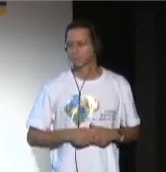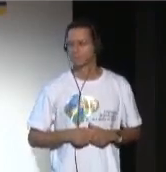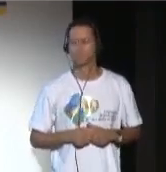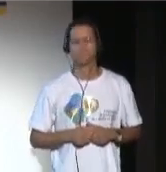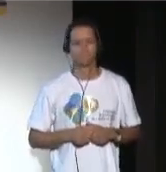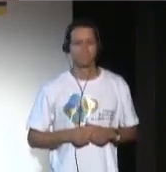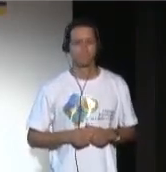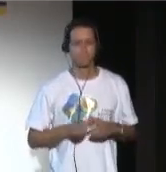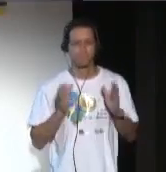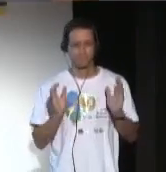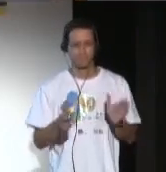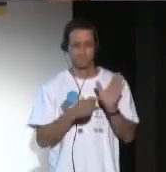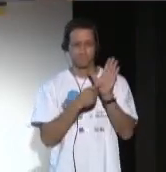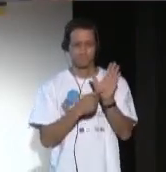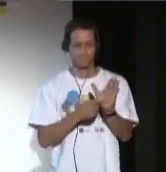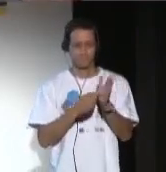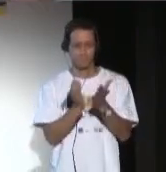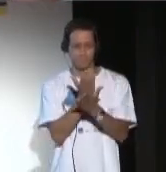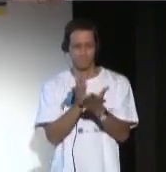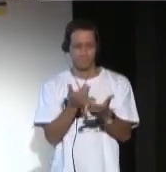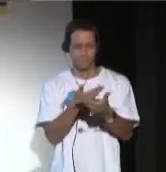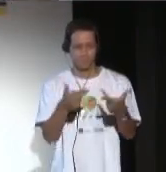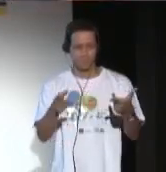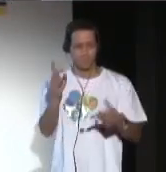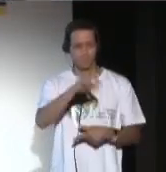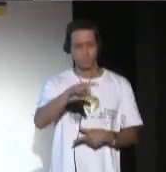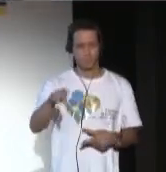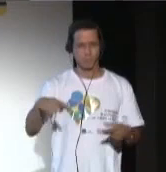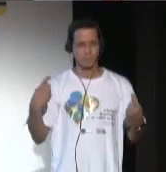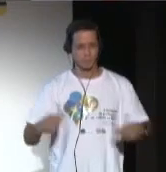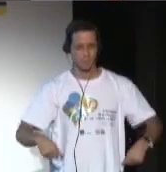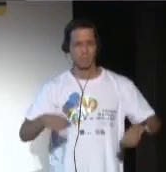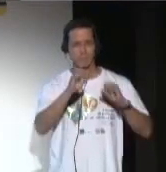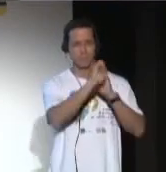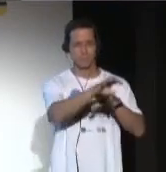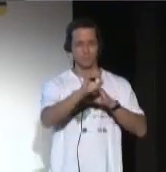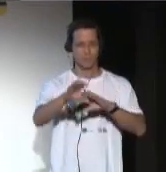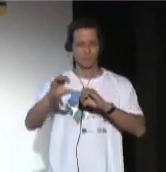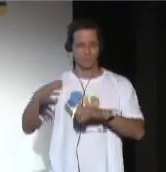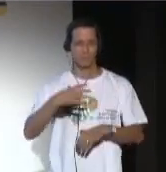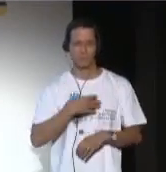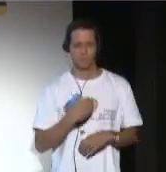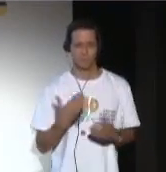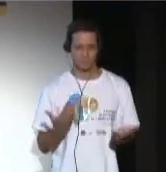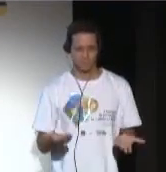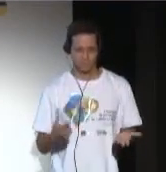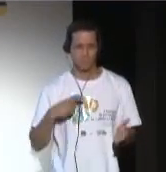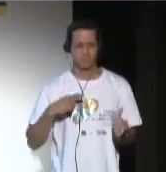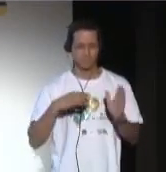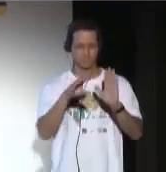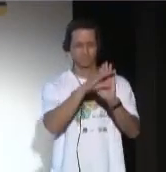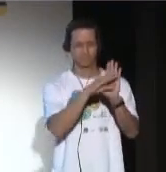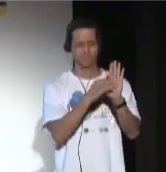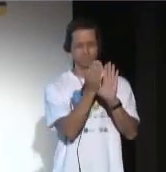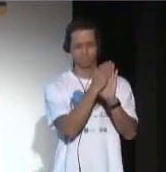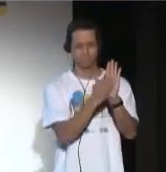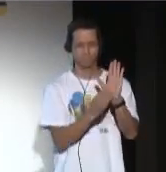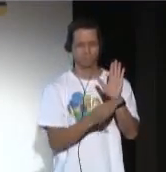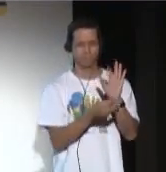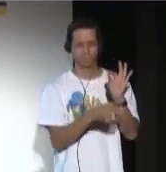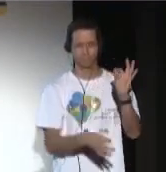Eu já mostrei para vocês algumas coisas que os professores têm que ensinar para os nossos filhos, não é? Tem uma lista gigante de